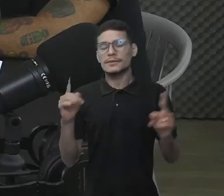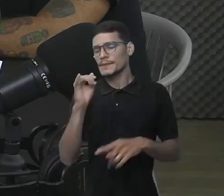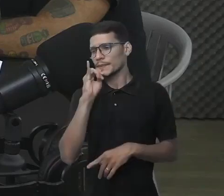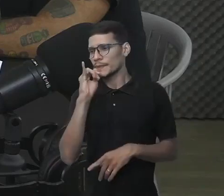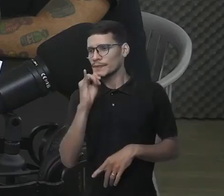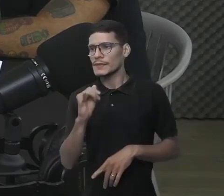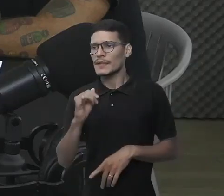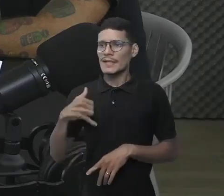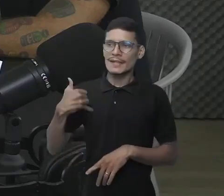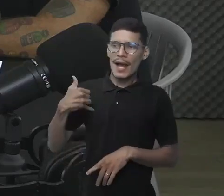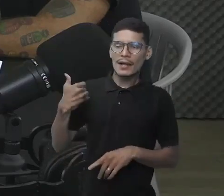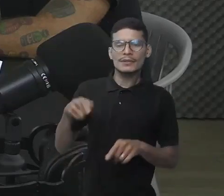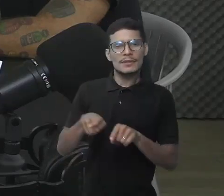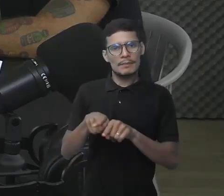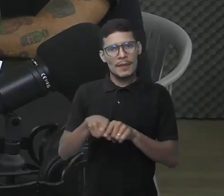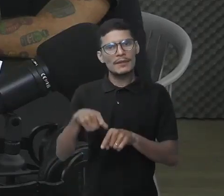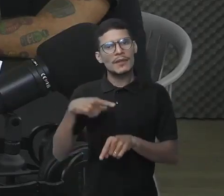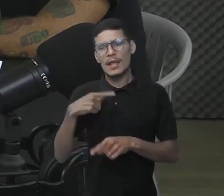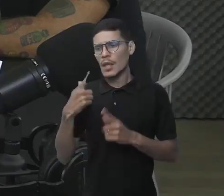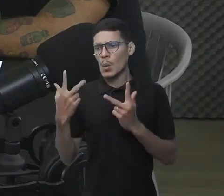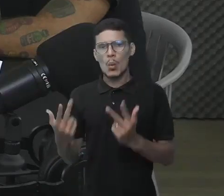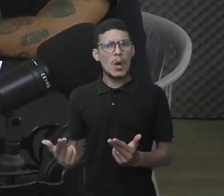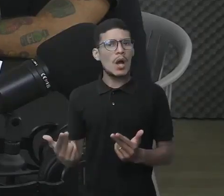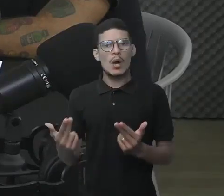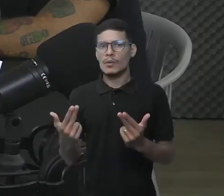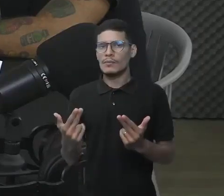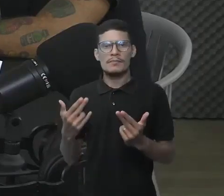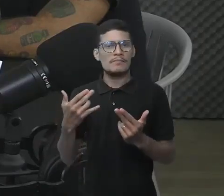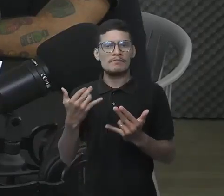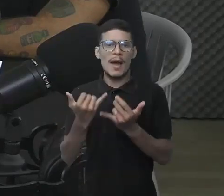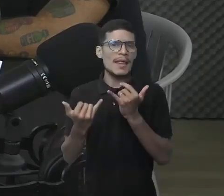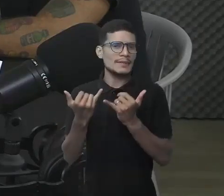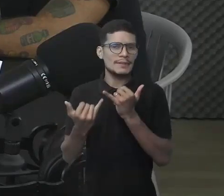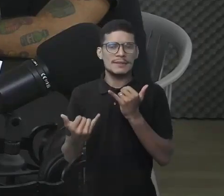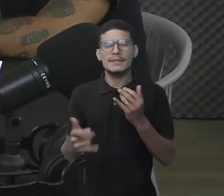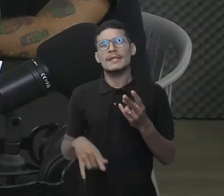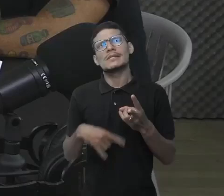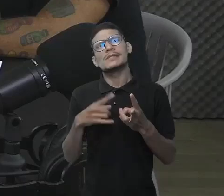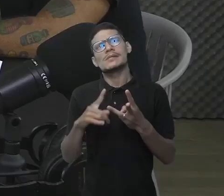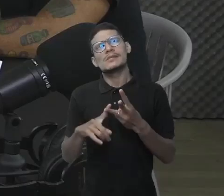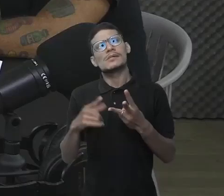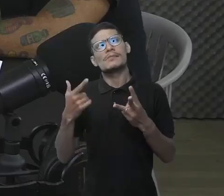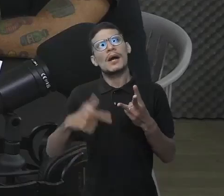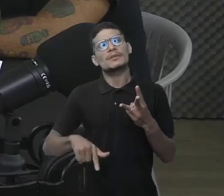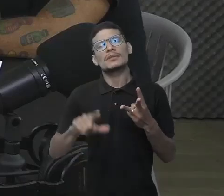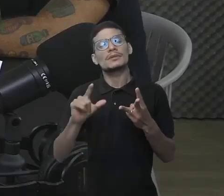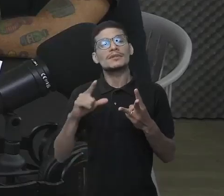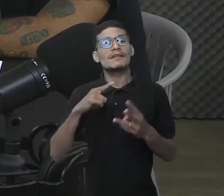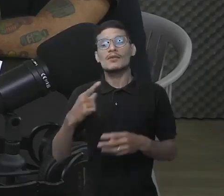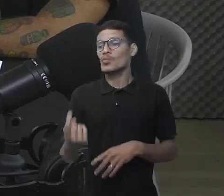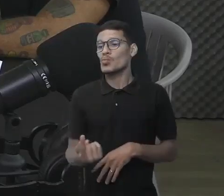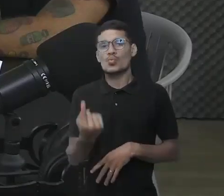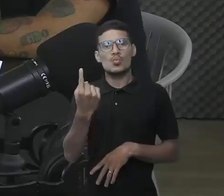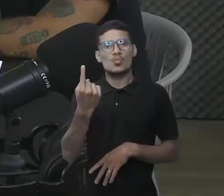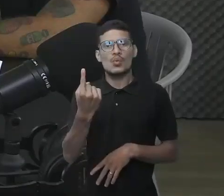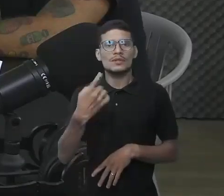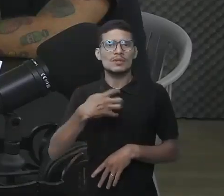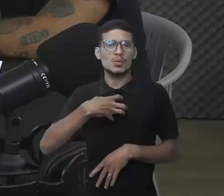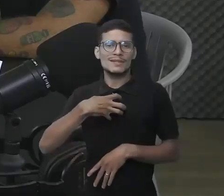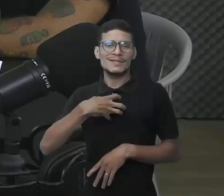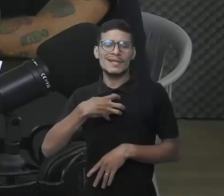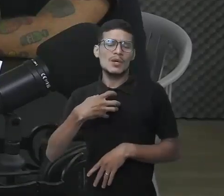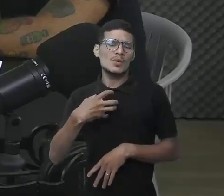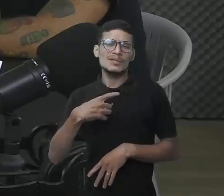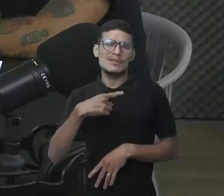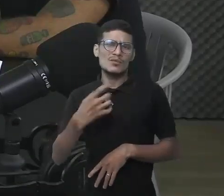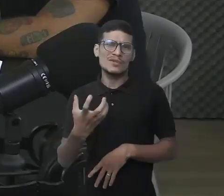a idade também semelhante, né, assim, parecidas, e uma situação, todos, assim, uma situação